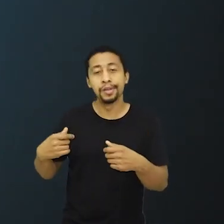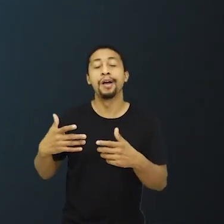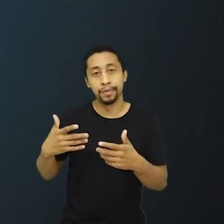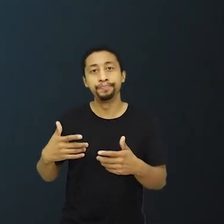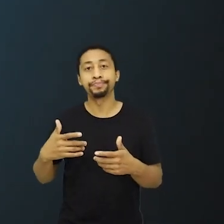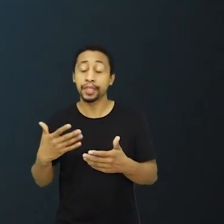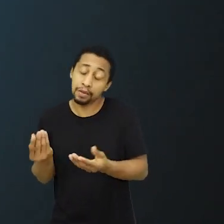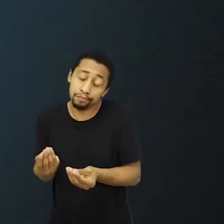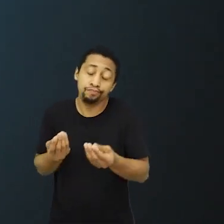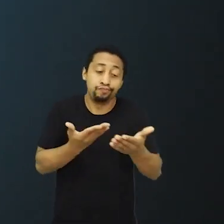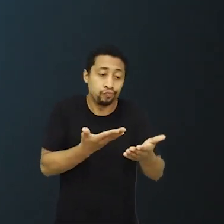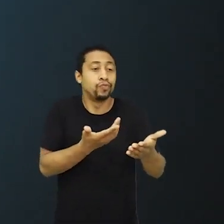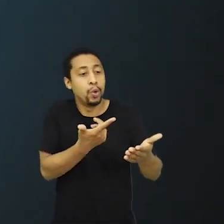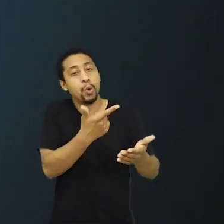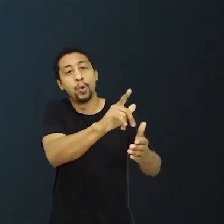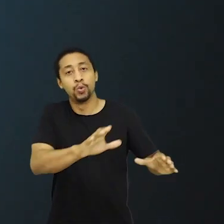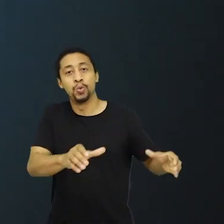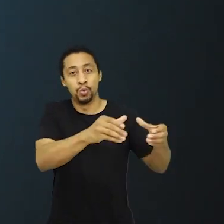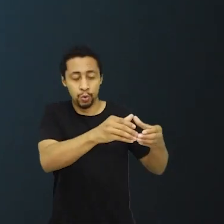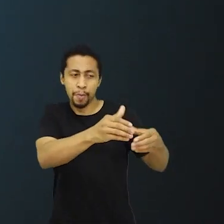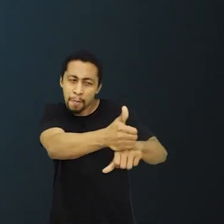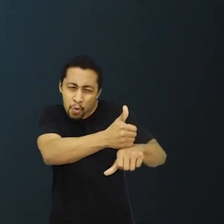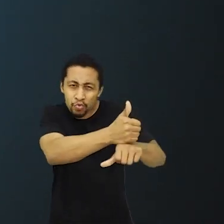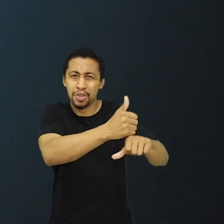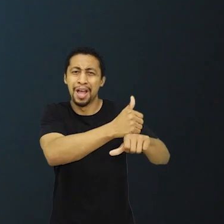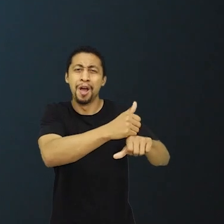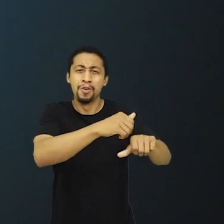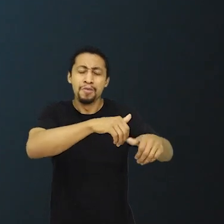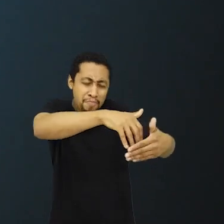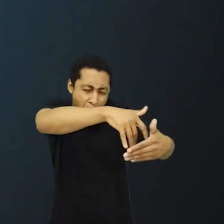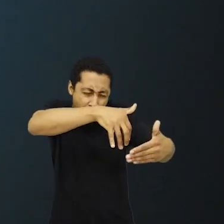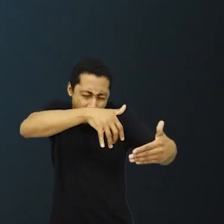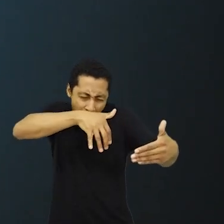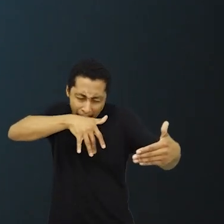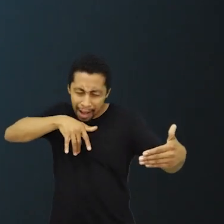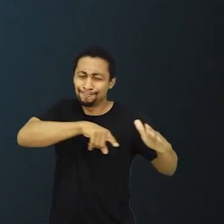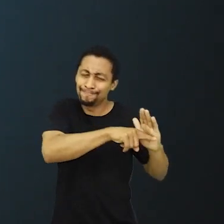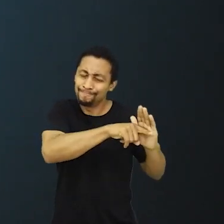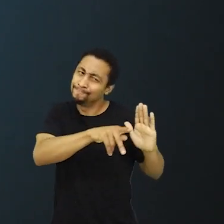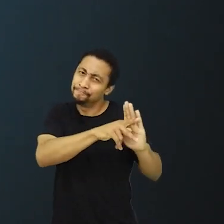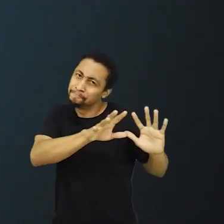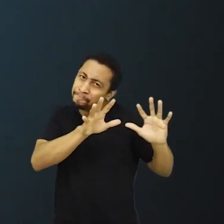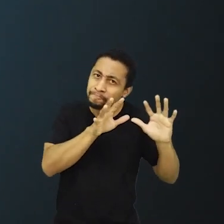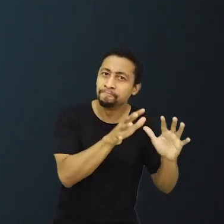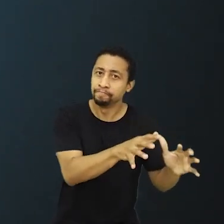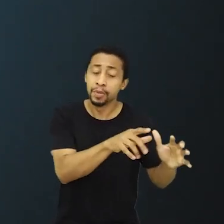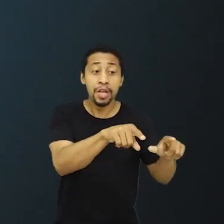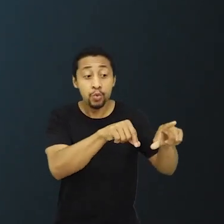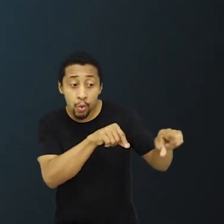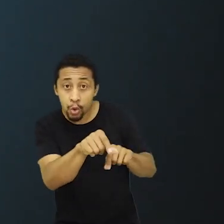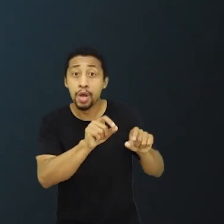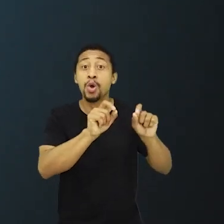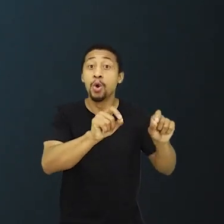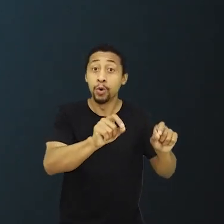pesquisadores de arquivo mesmo. A gente precisava descrever e catalogar o que interessava e o que ia ficar, e o que a gente ia determinar, então,